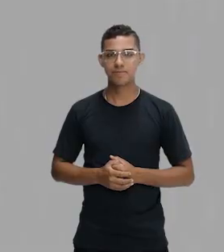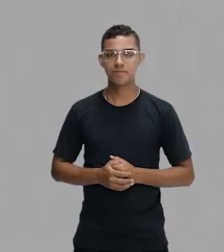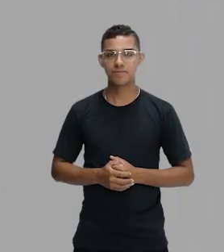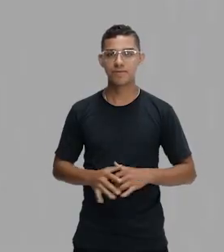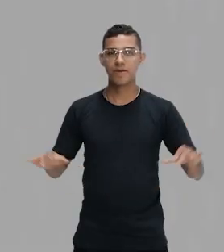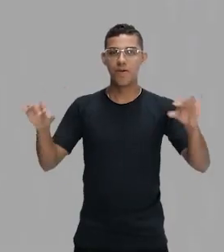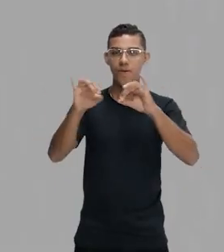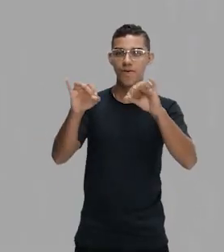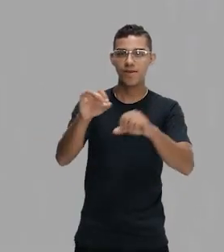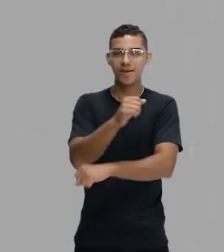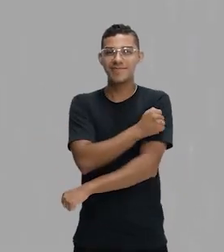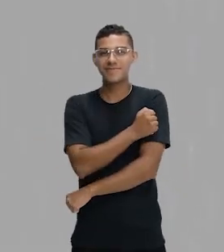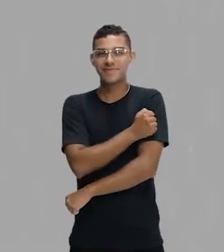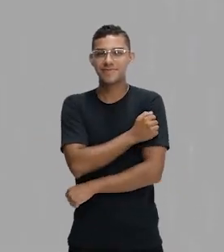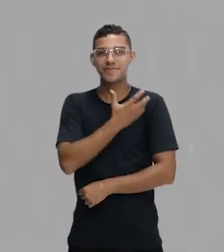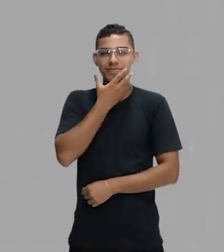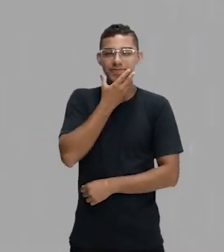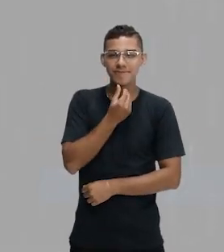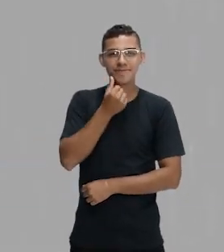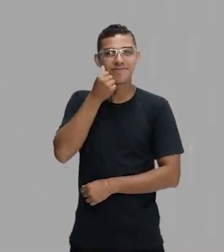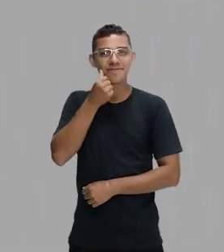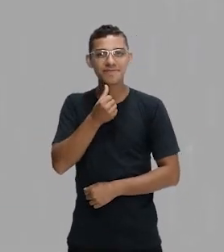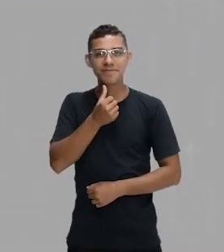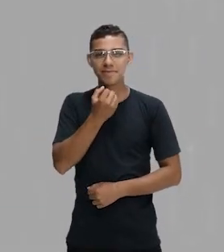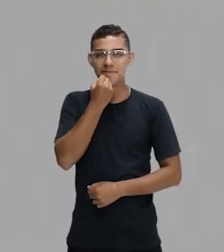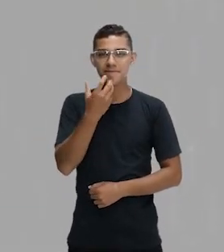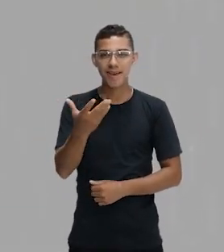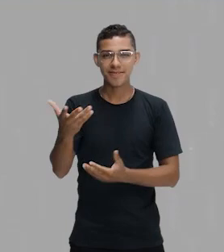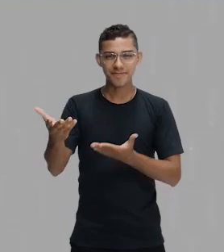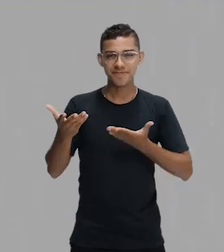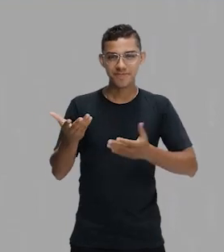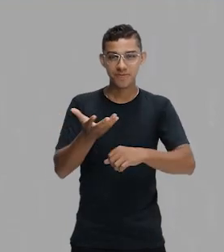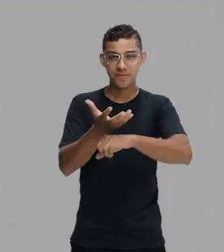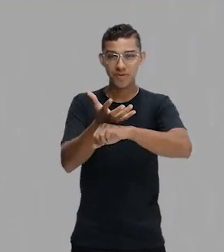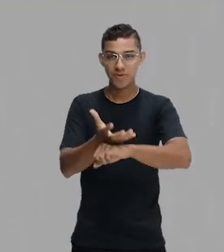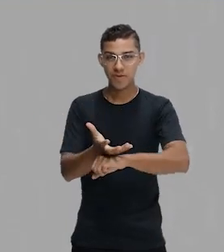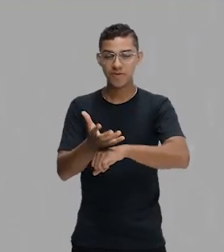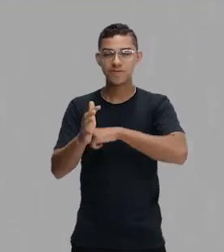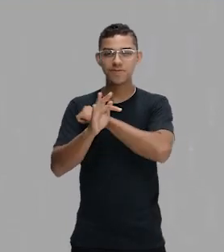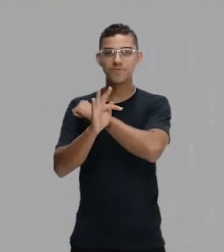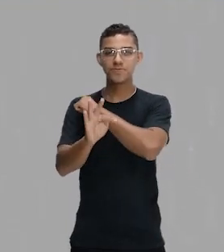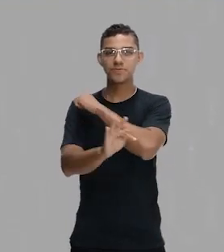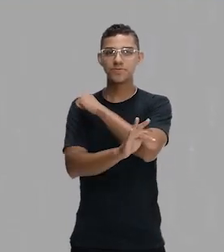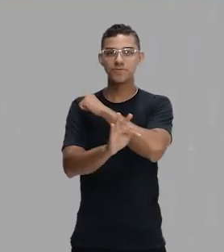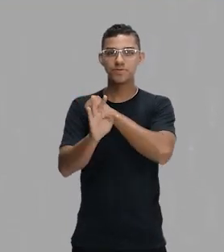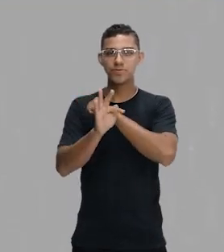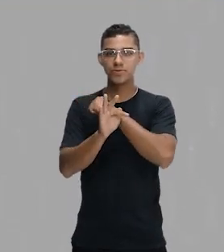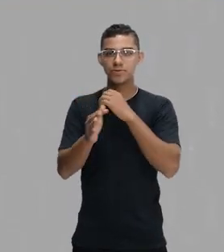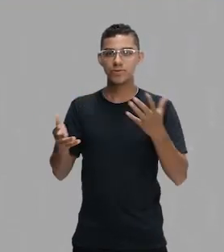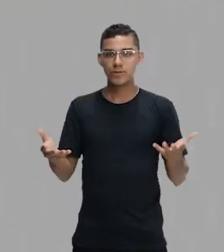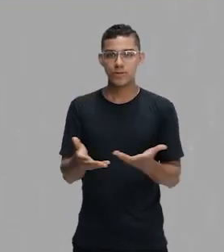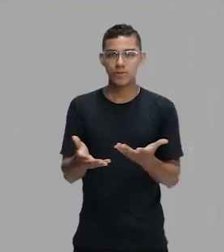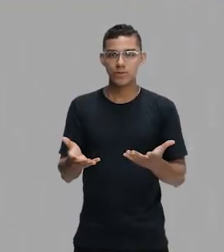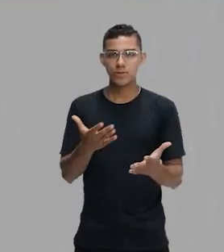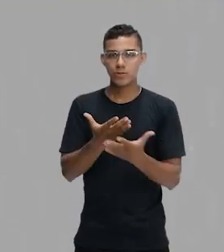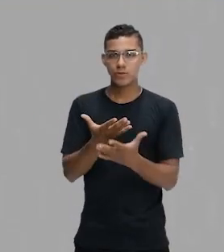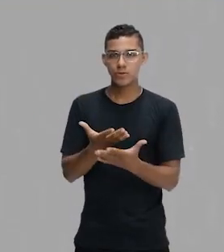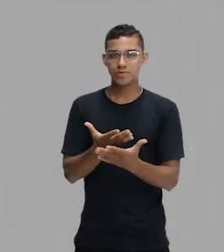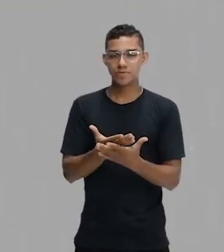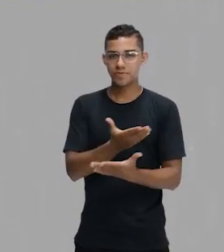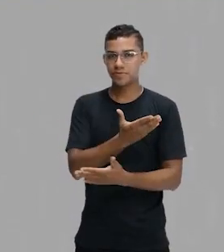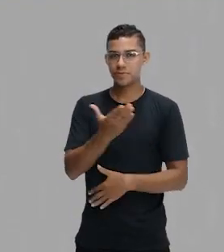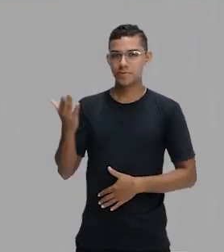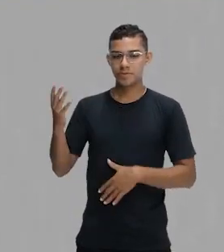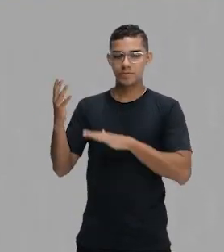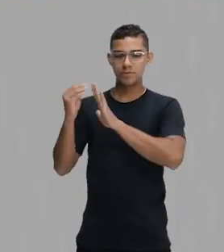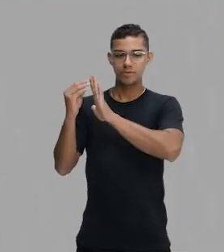Olá, aluna, olá, aluno. Bem-vindo a mais uma aula de física. Hoje nós iremos